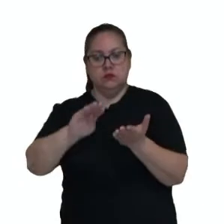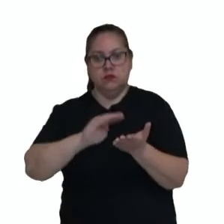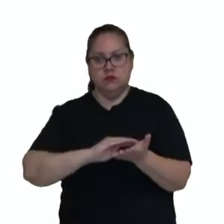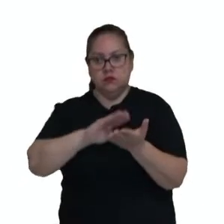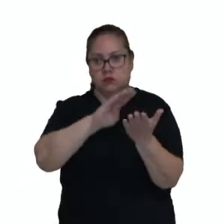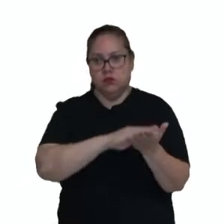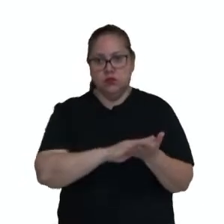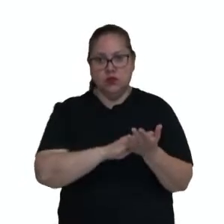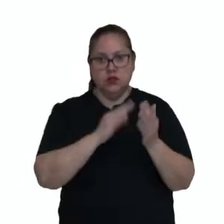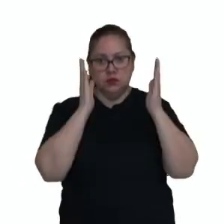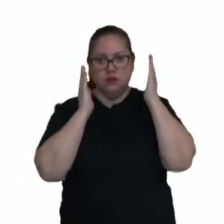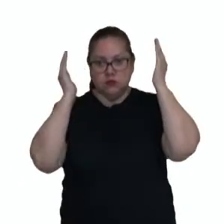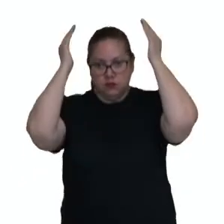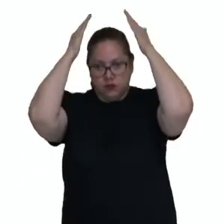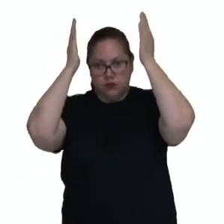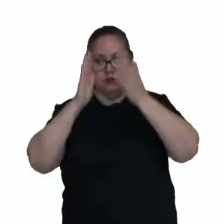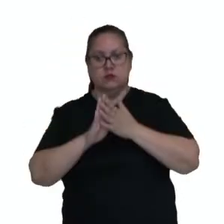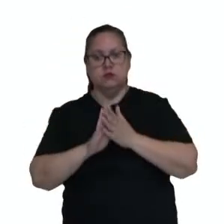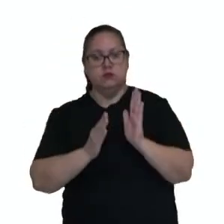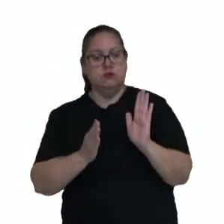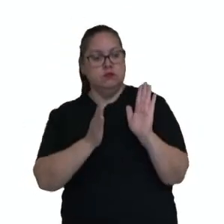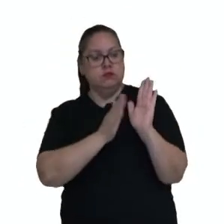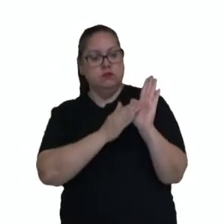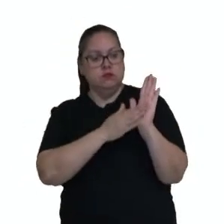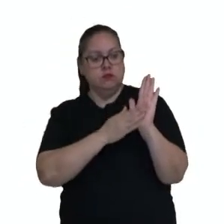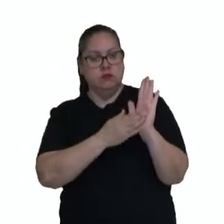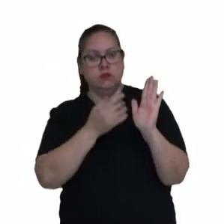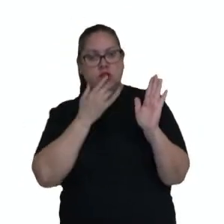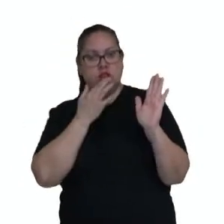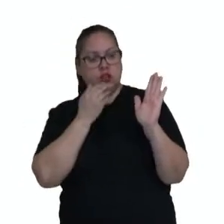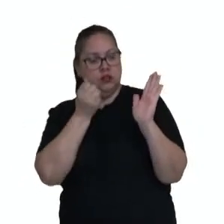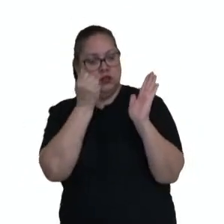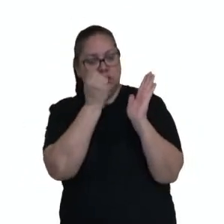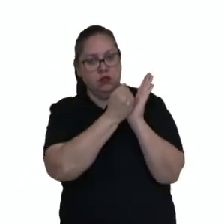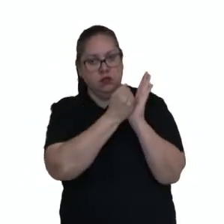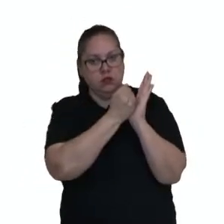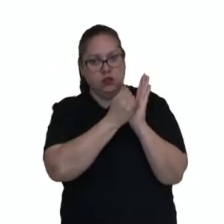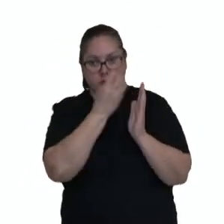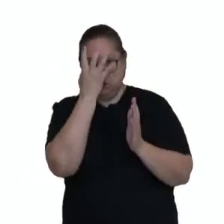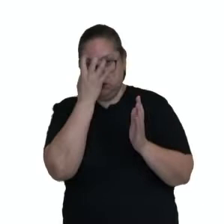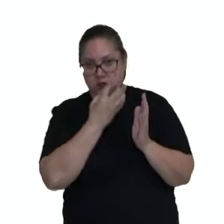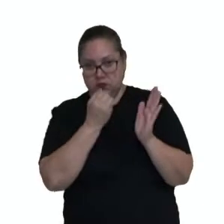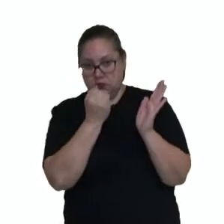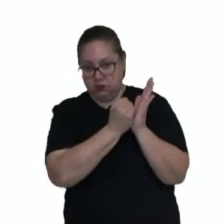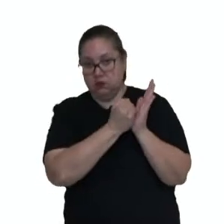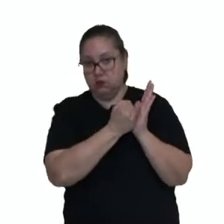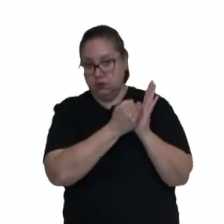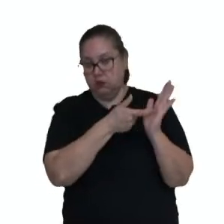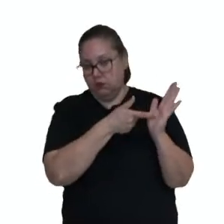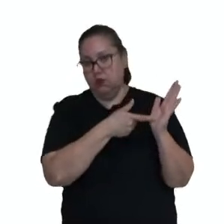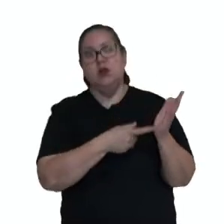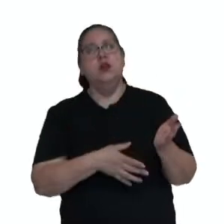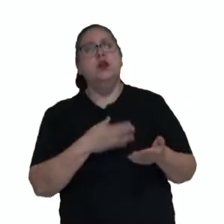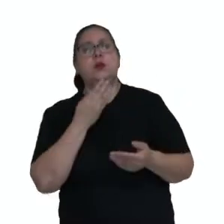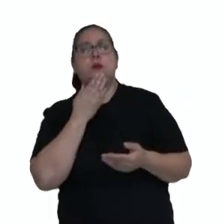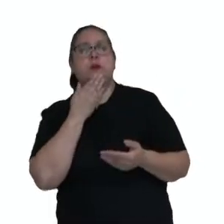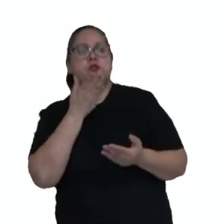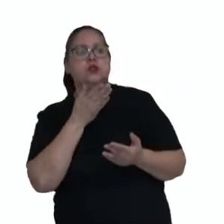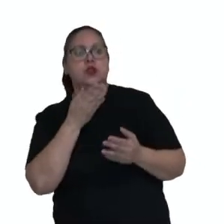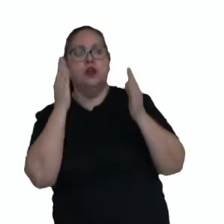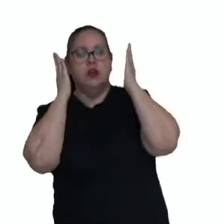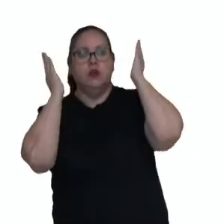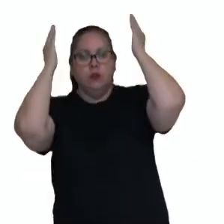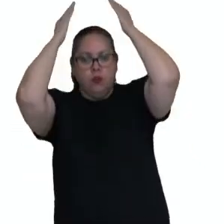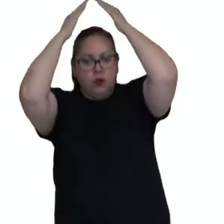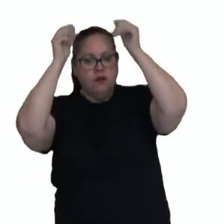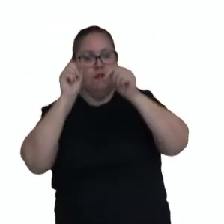chancelaria apostólica, estampados com tinta vermelha, era um documento sério o negócio, né? Então, ele pediu ao Papa para